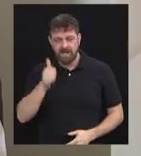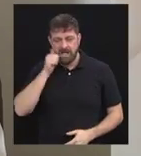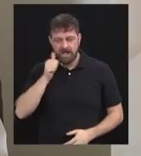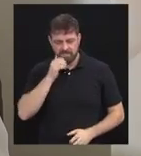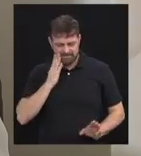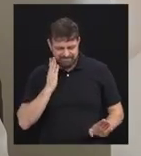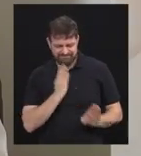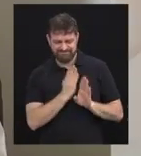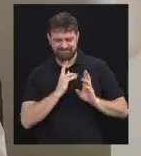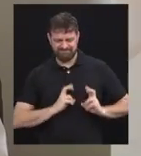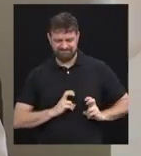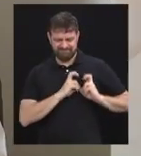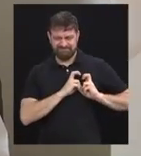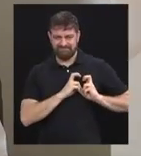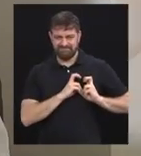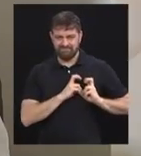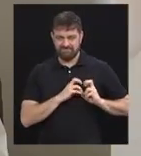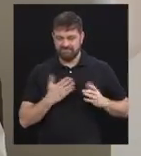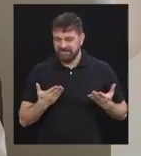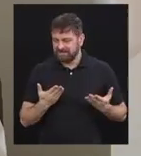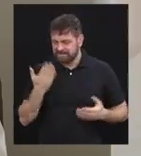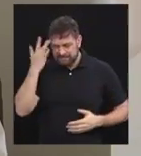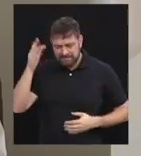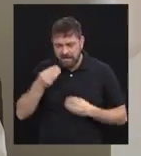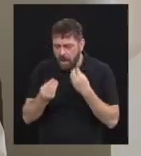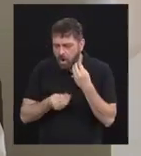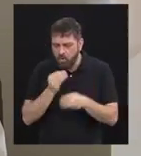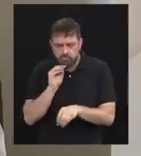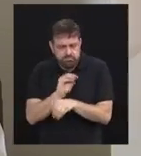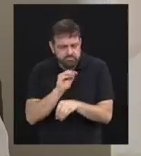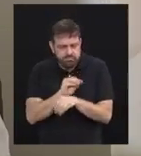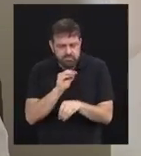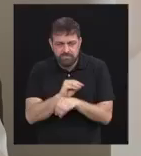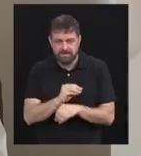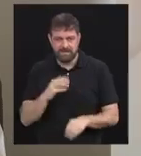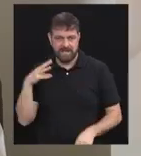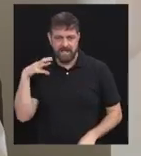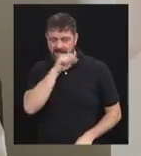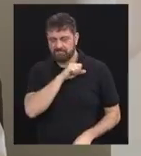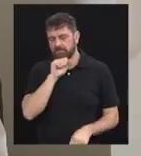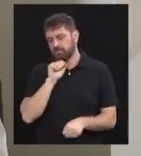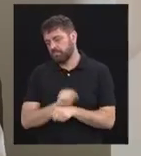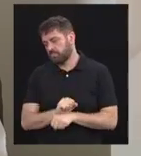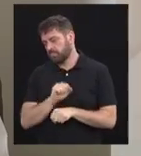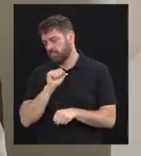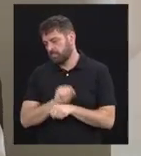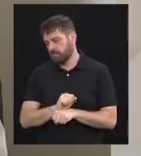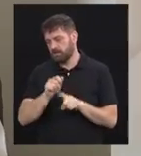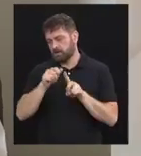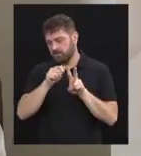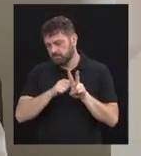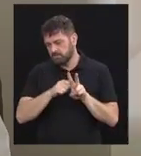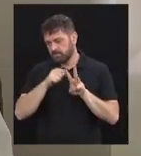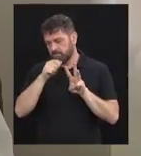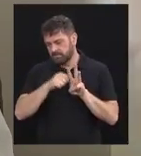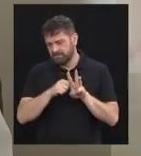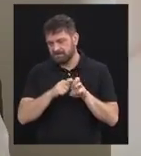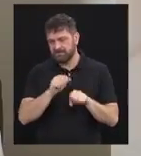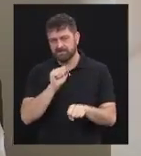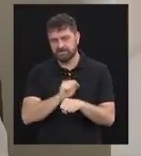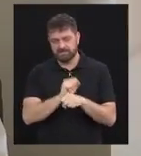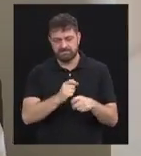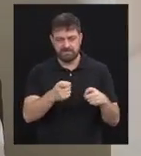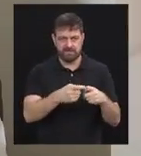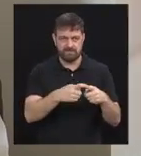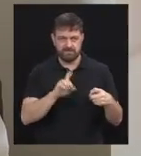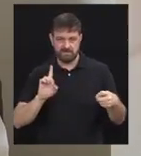diagnosticado, mas ele não tem como tratar rapidamente. Então fica esperando 2, 3 meses uma consulta,